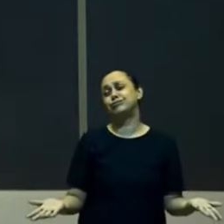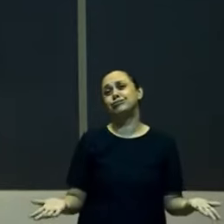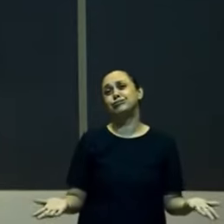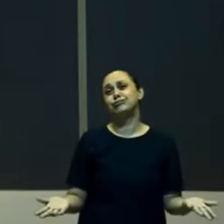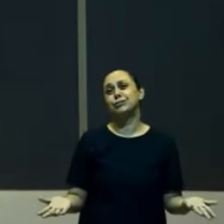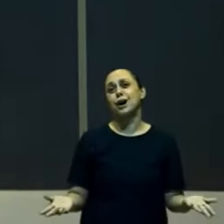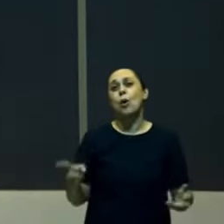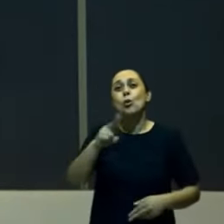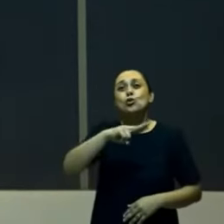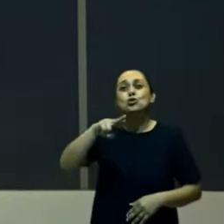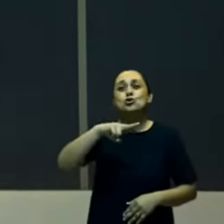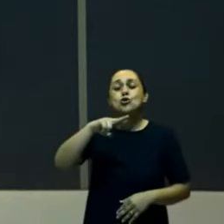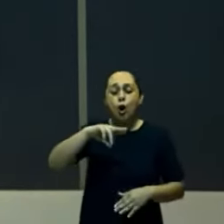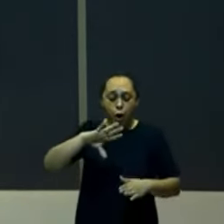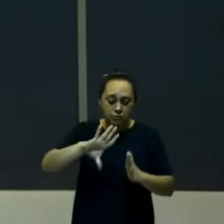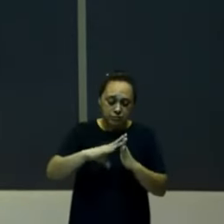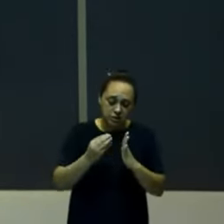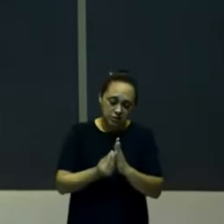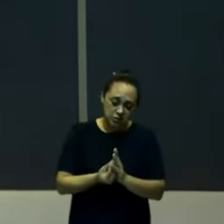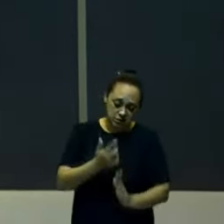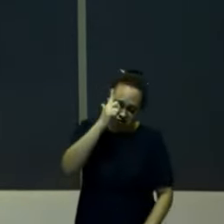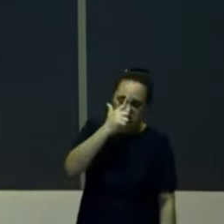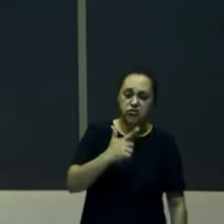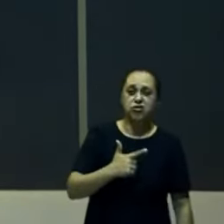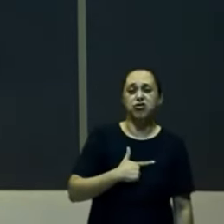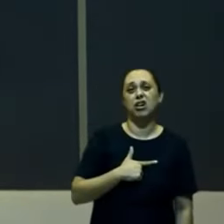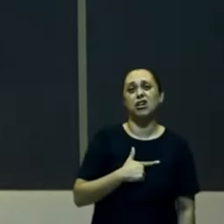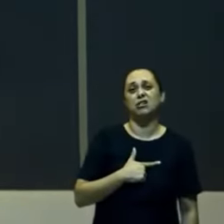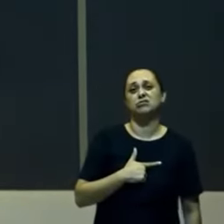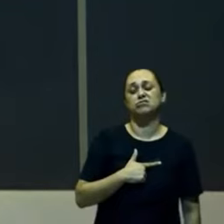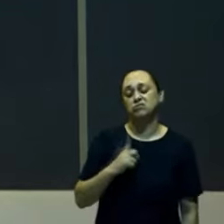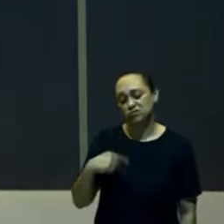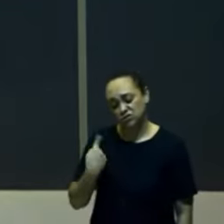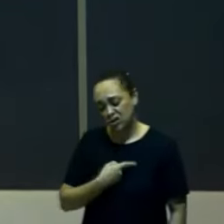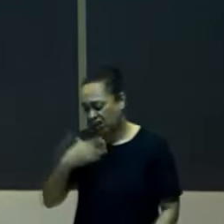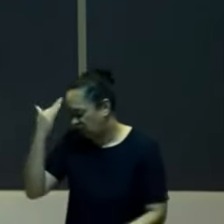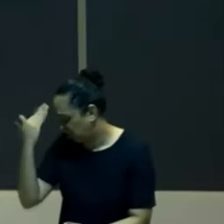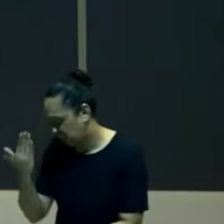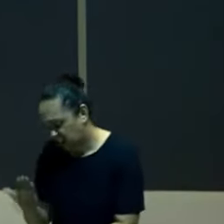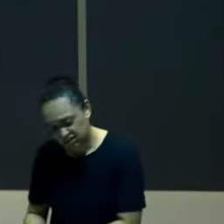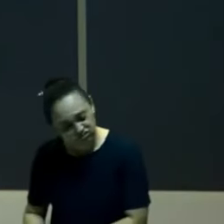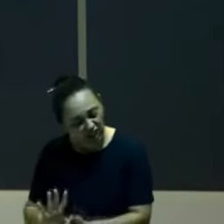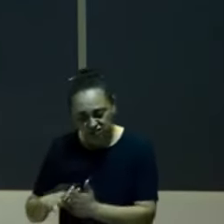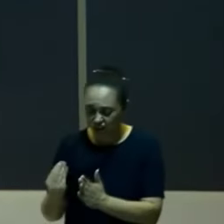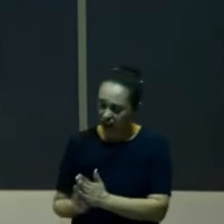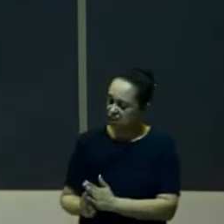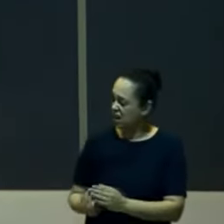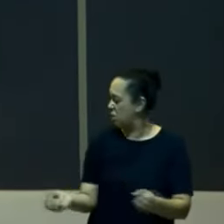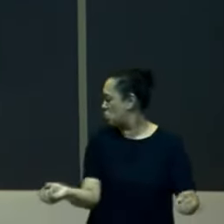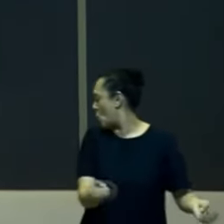na cidade, não estava fácil, desacreditado, sem crédito.